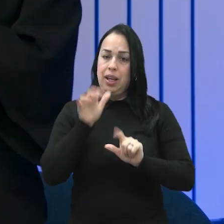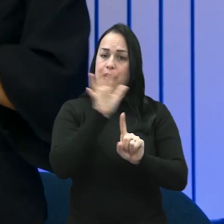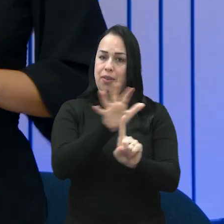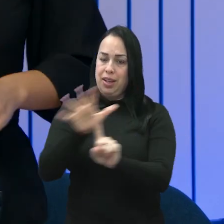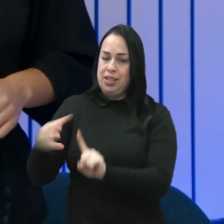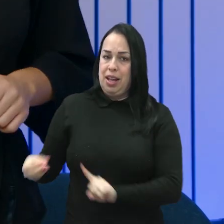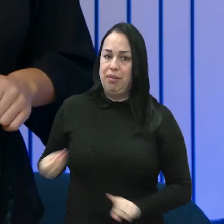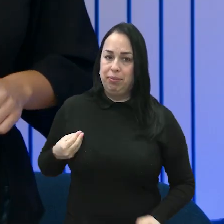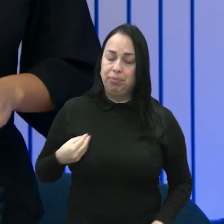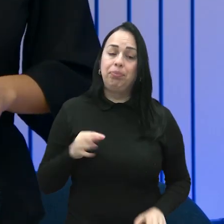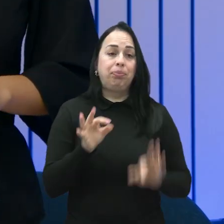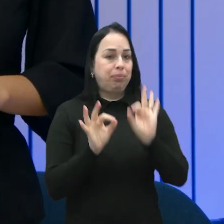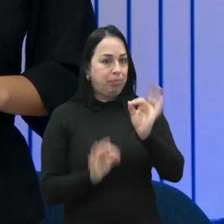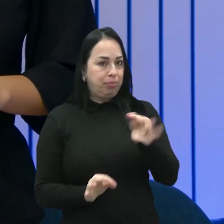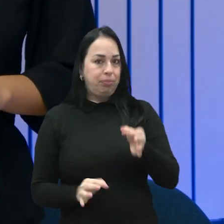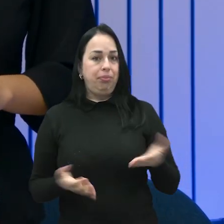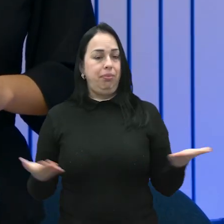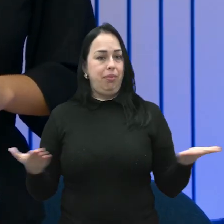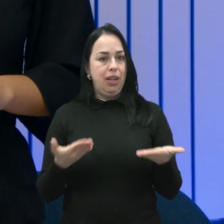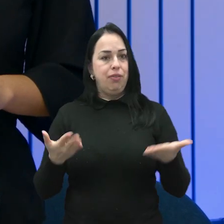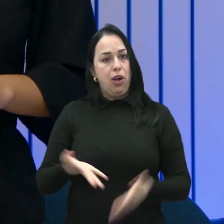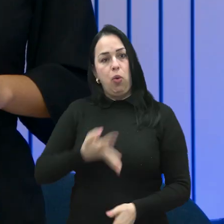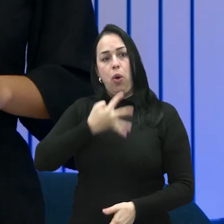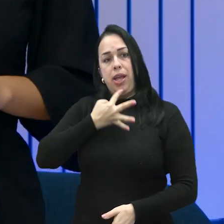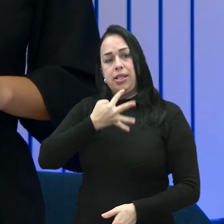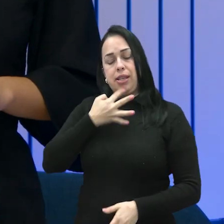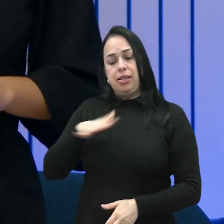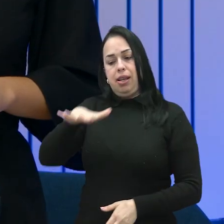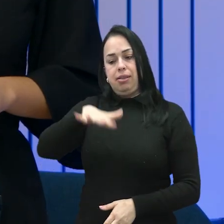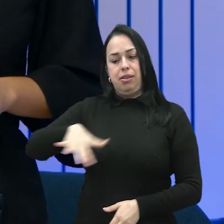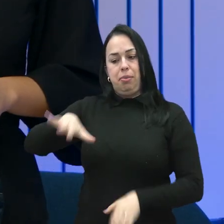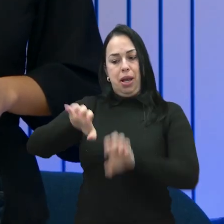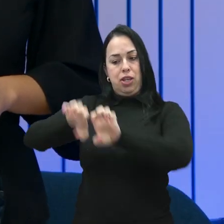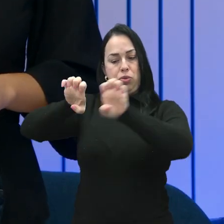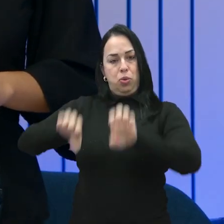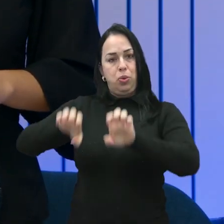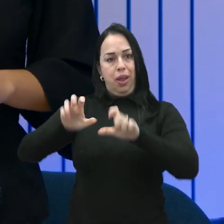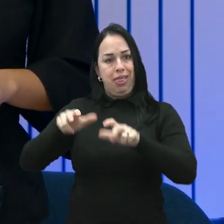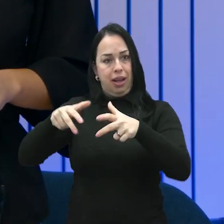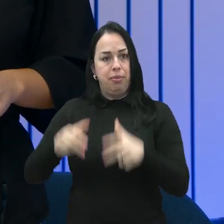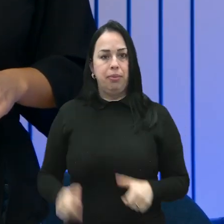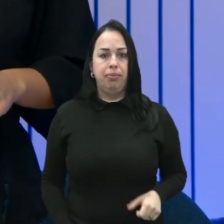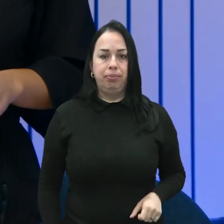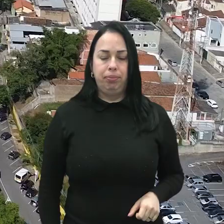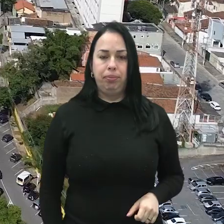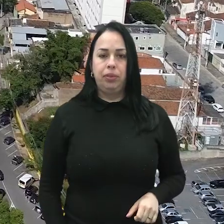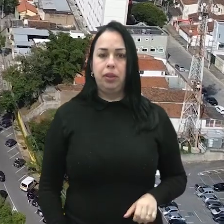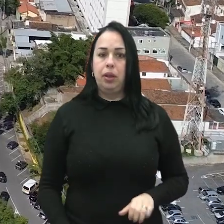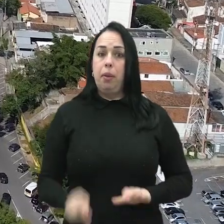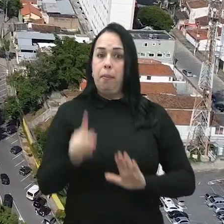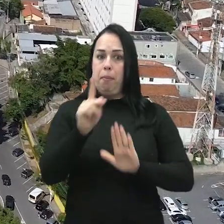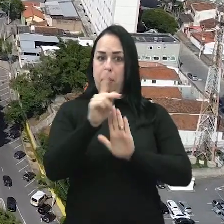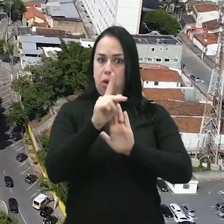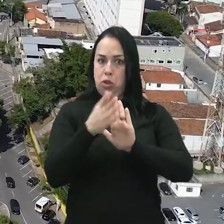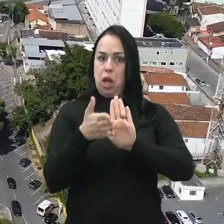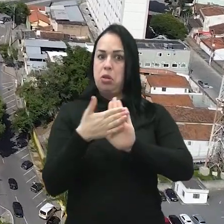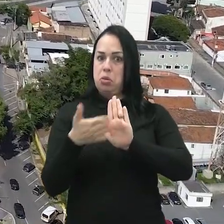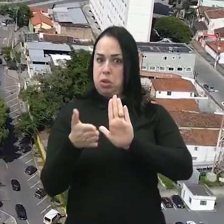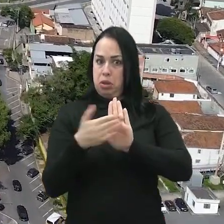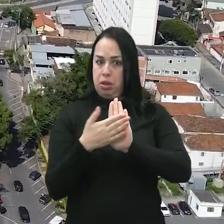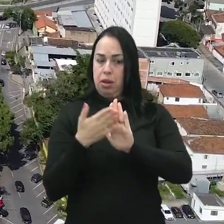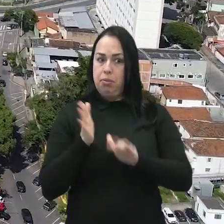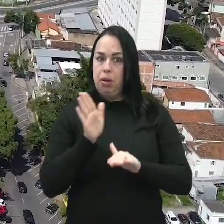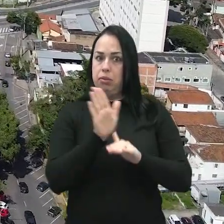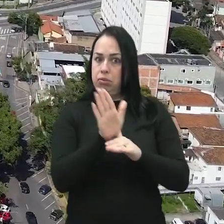na vida da população. É isso. Agora você vai conhecer mais do funcionamento desse trabalho. Projetos que